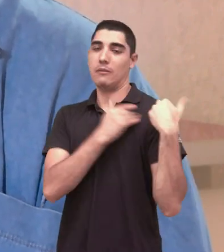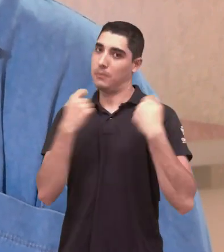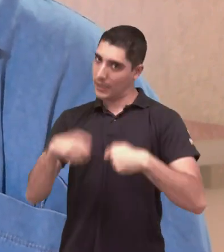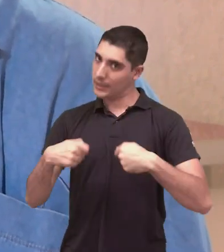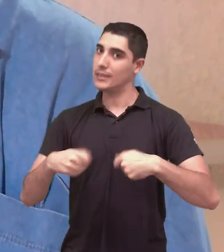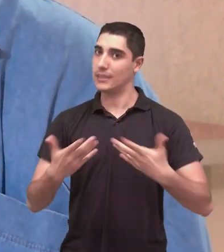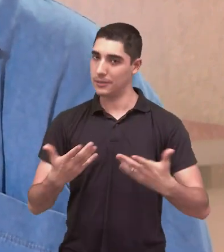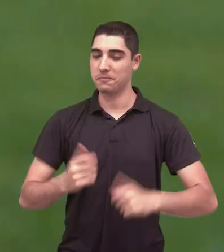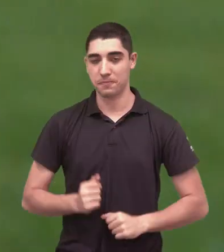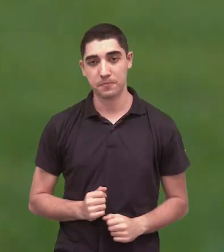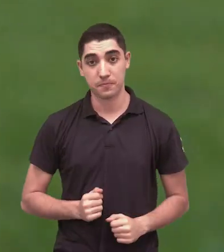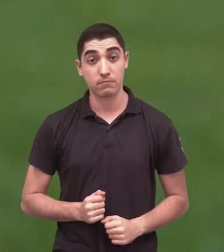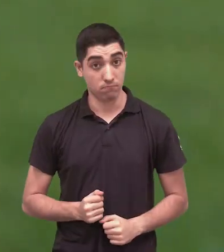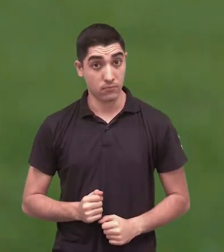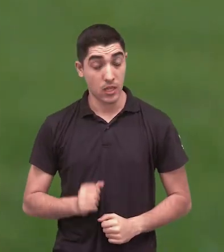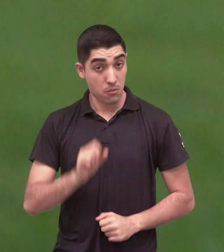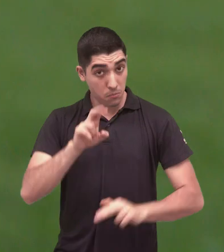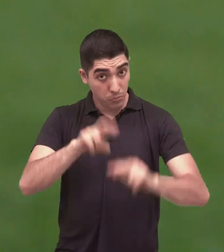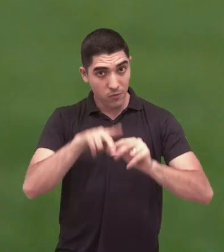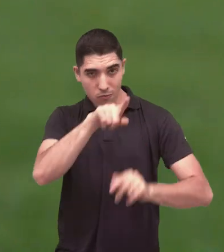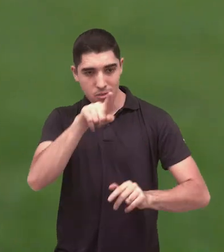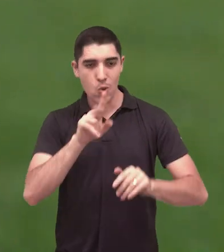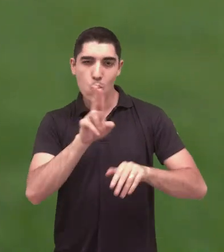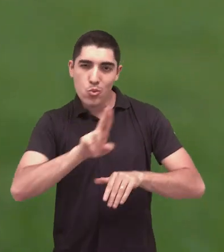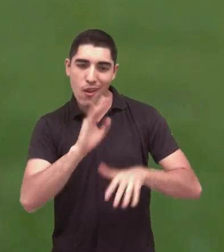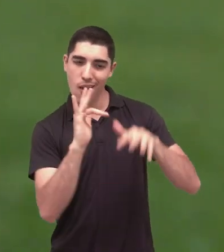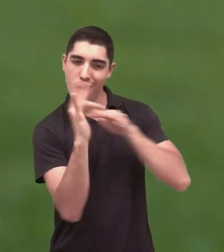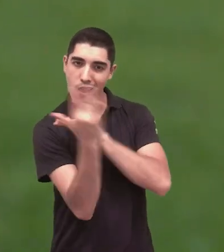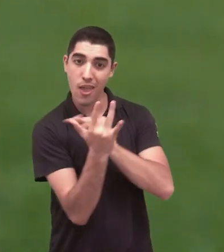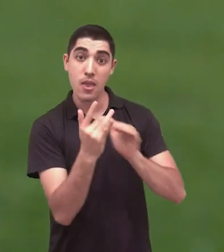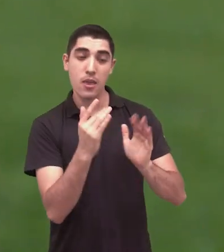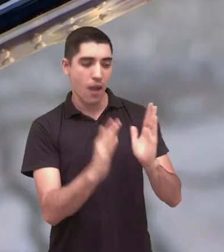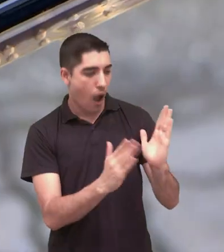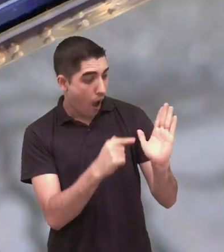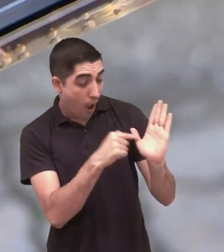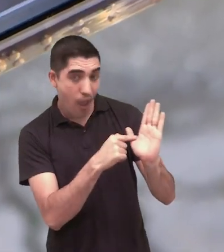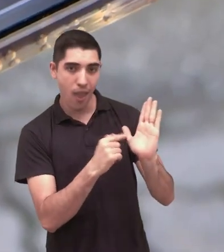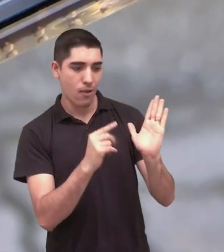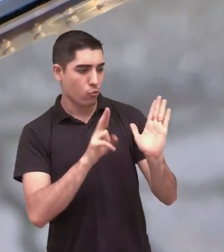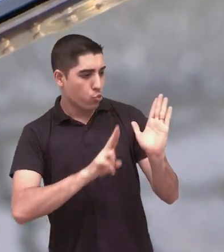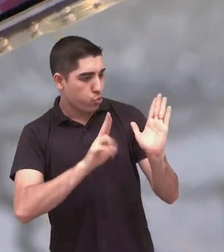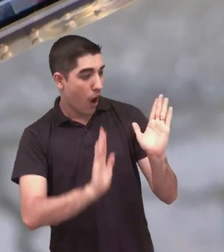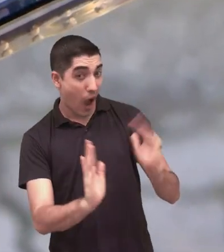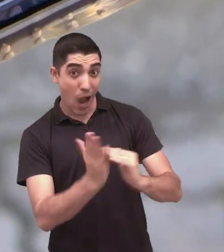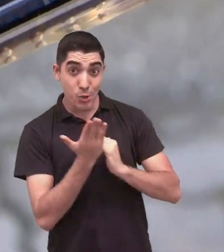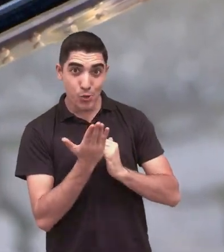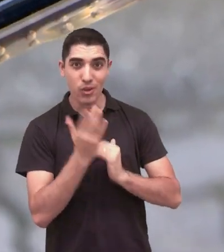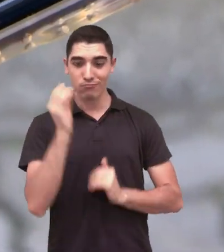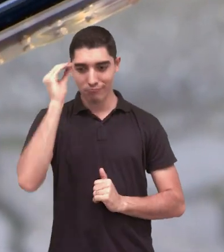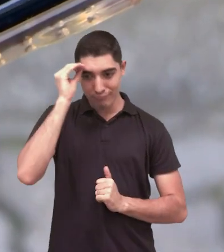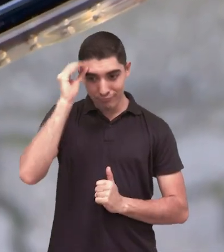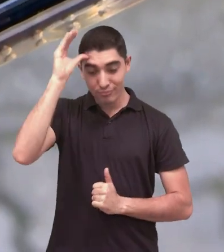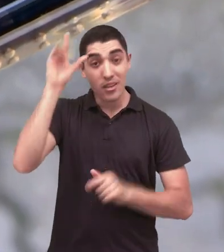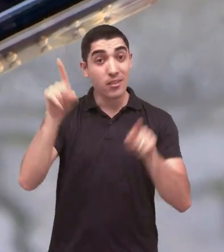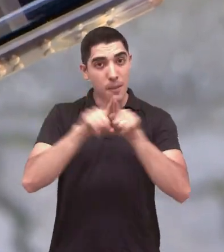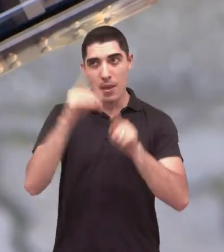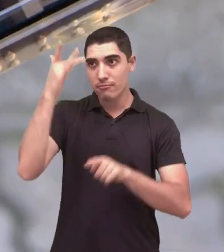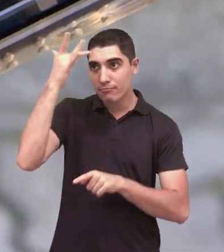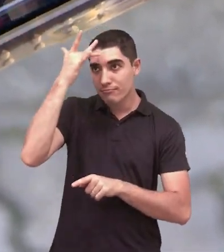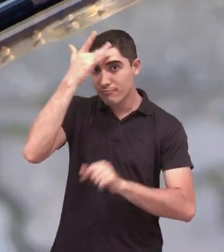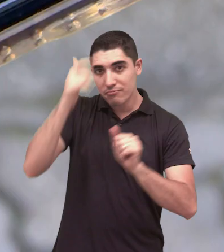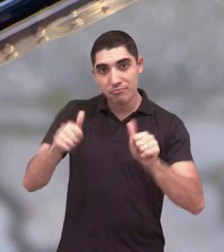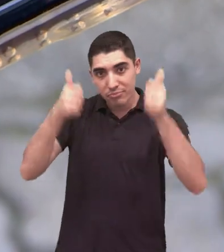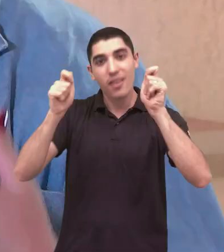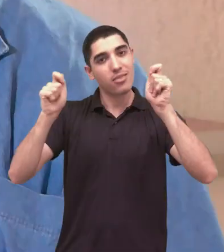ele tá falando. O hábito do consumo positivo nas redes sociais, além de ajudar no conhecimento, traz benefícios